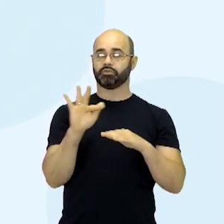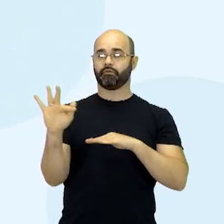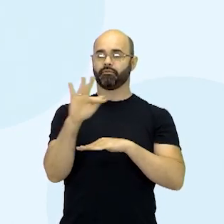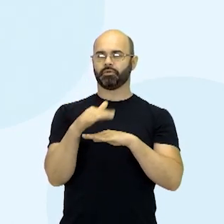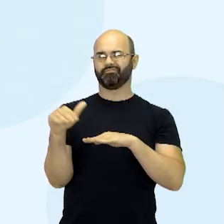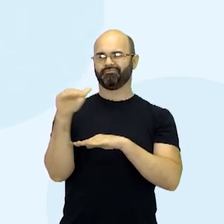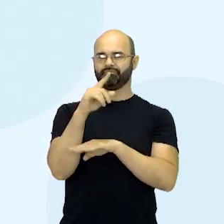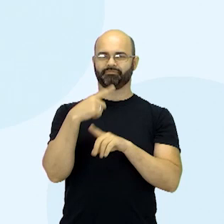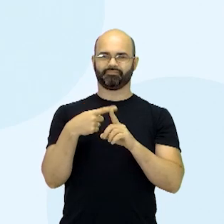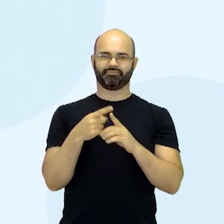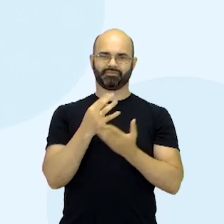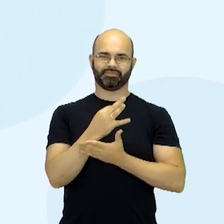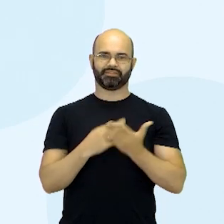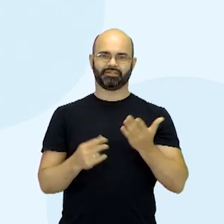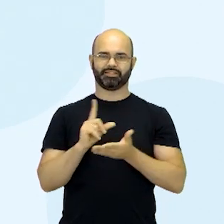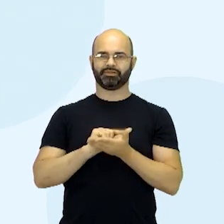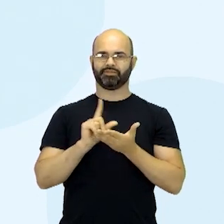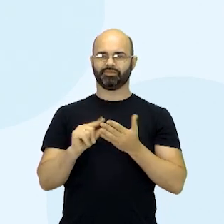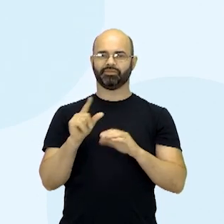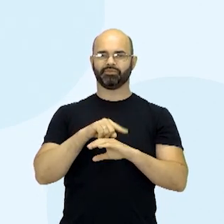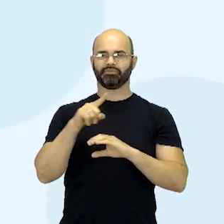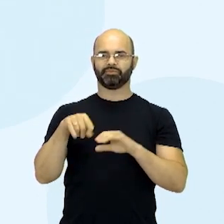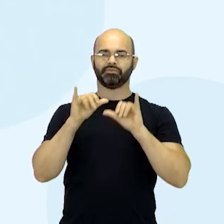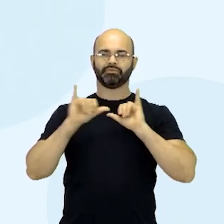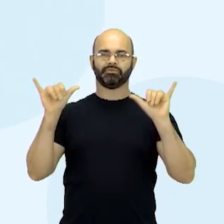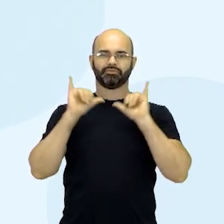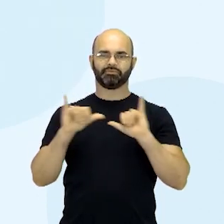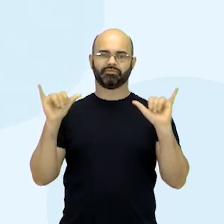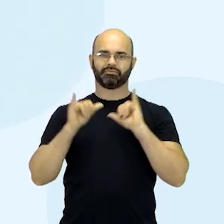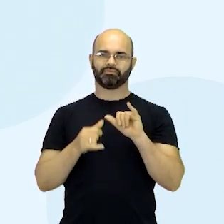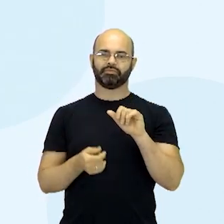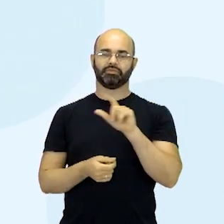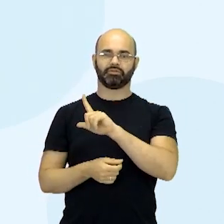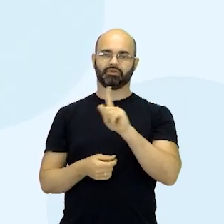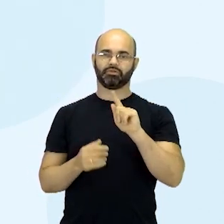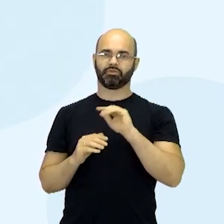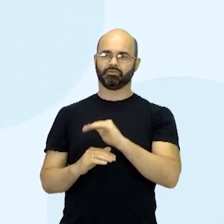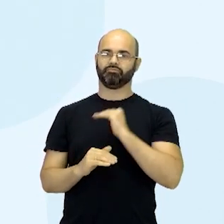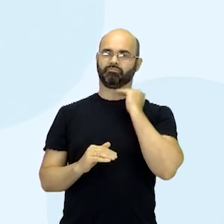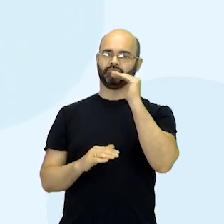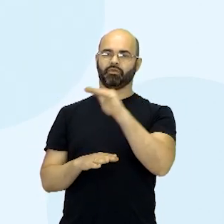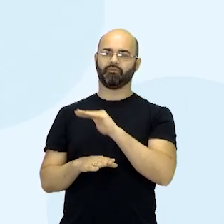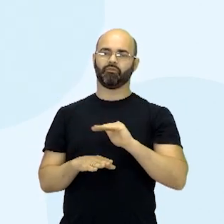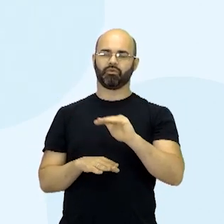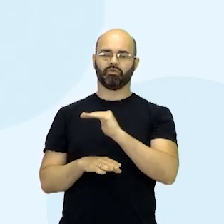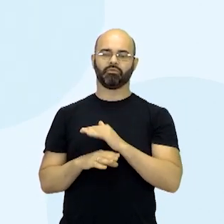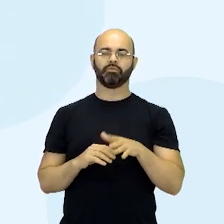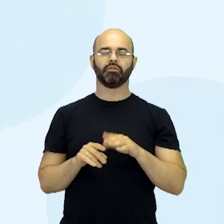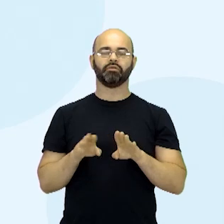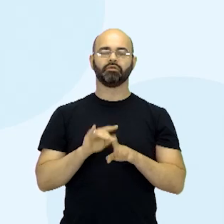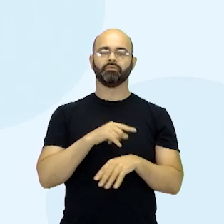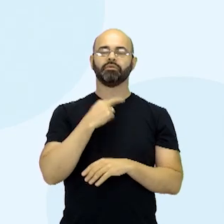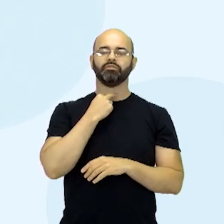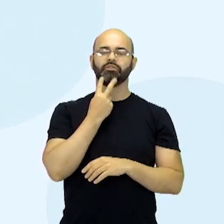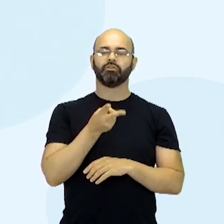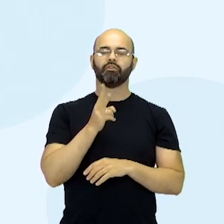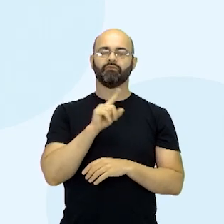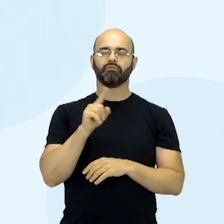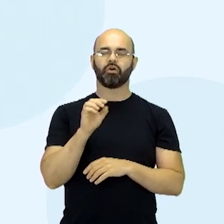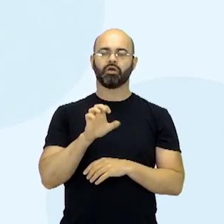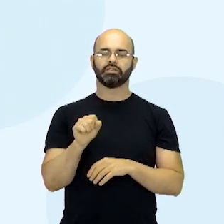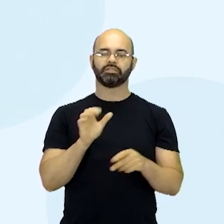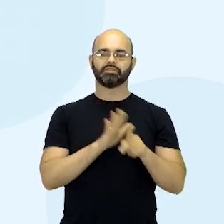falando de um texto de artigos de divulgação científica. Utilize uma linguagem formal. Pense ali nas vozes que aparecem, aí nessa parte